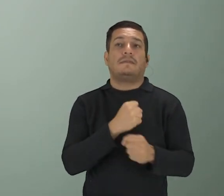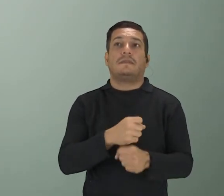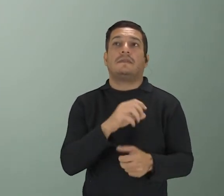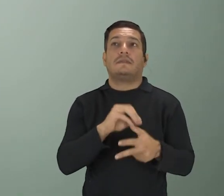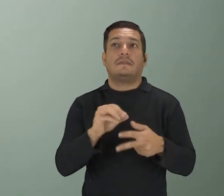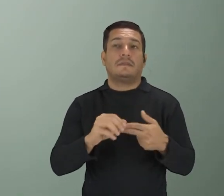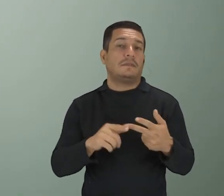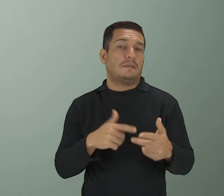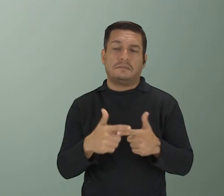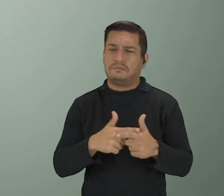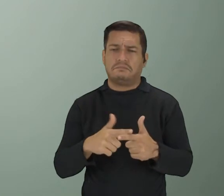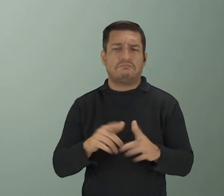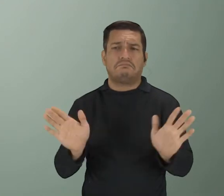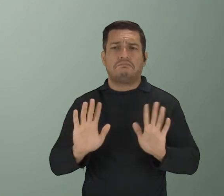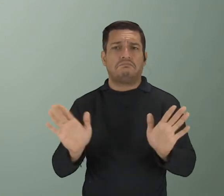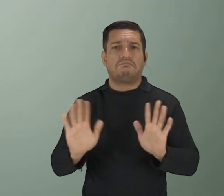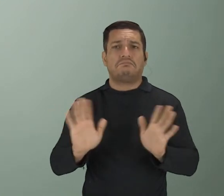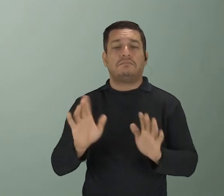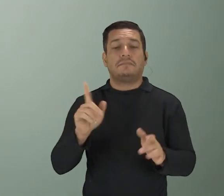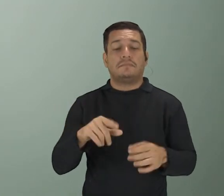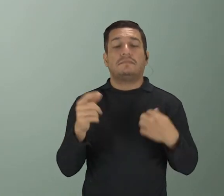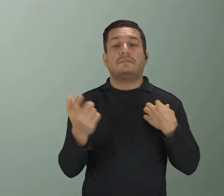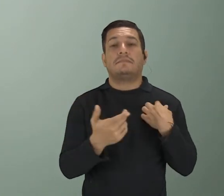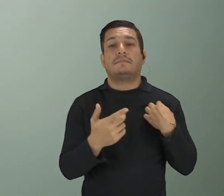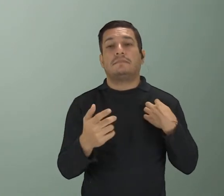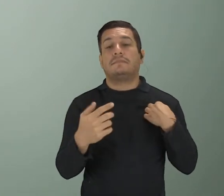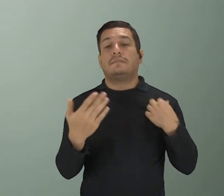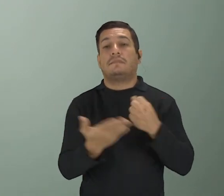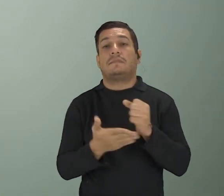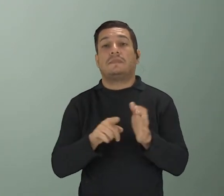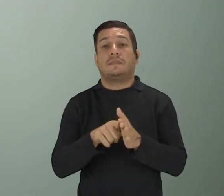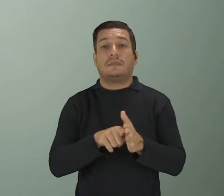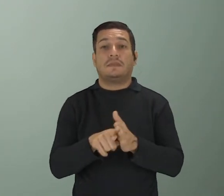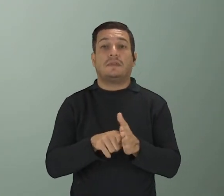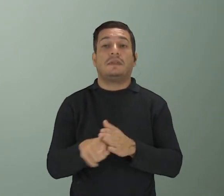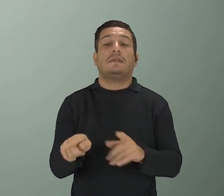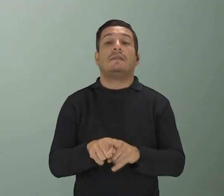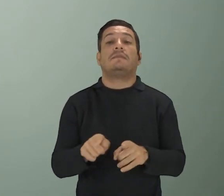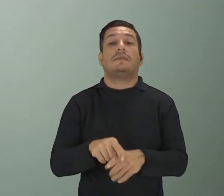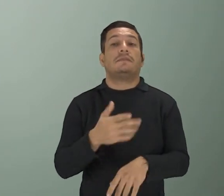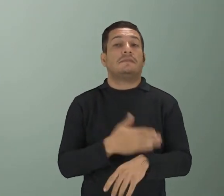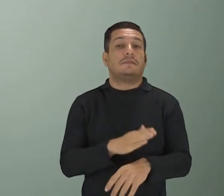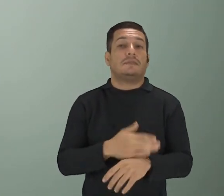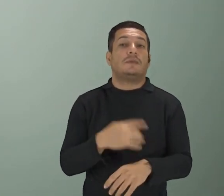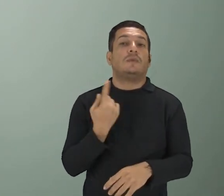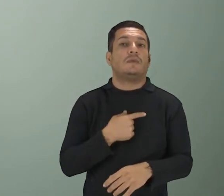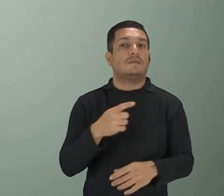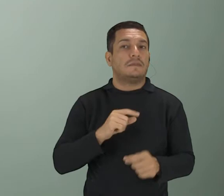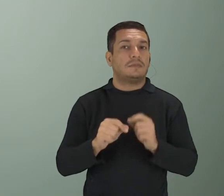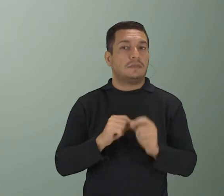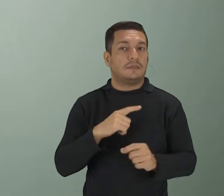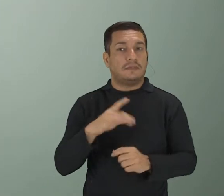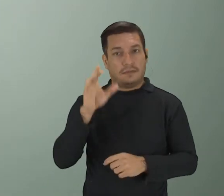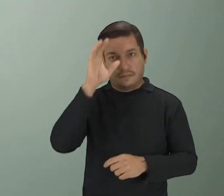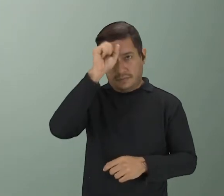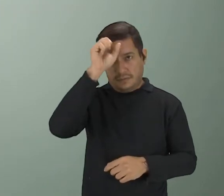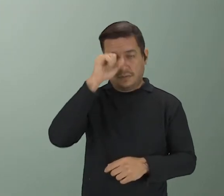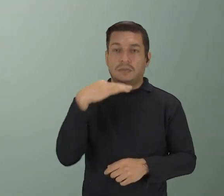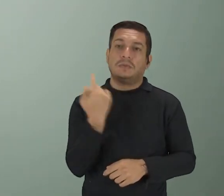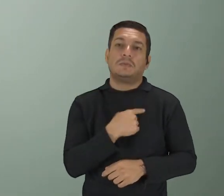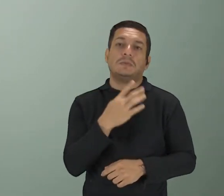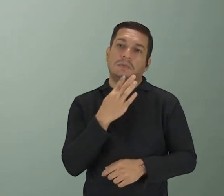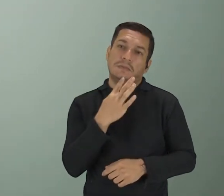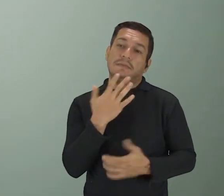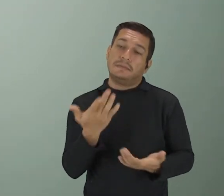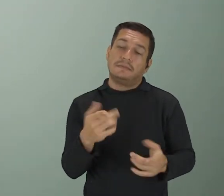que vem. Não tem problema, é através dessas pesquisas e dessa prática que a gente já vai aprimorando o nosso